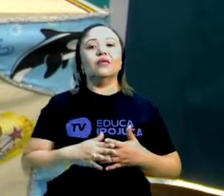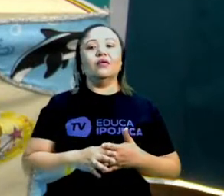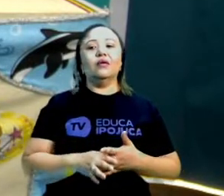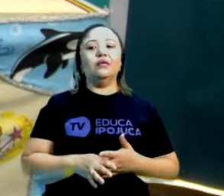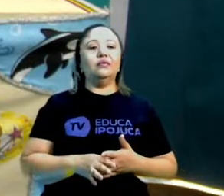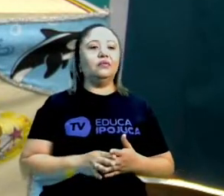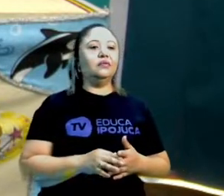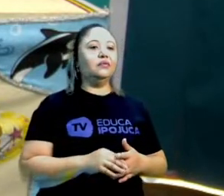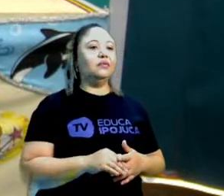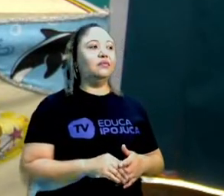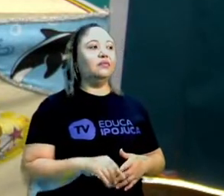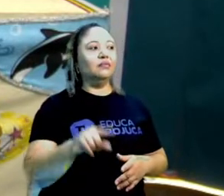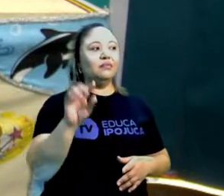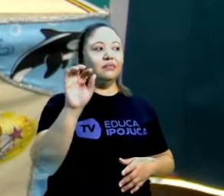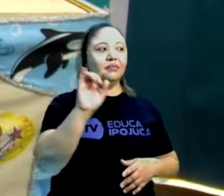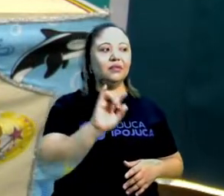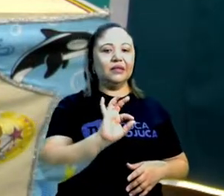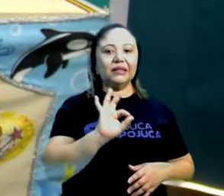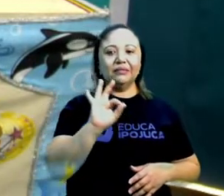Apareceu a baleia.